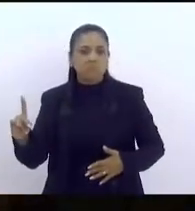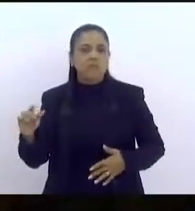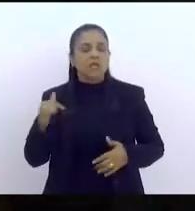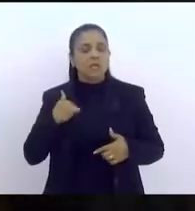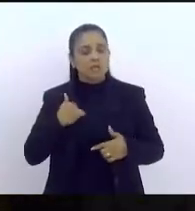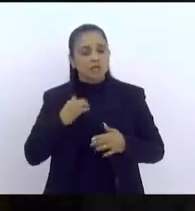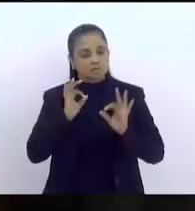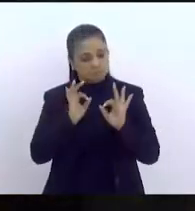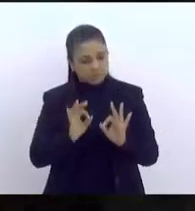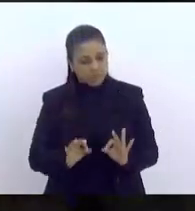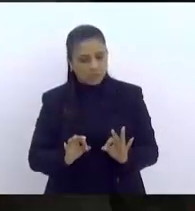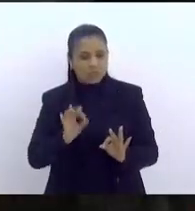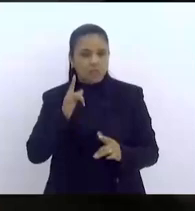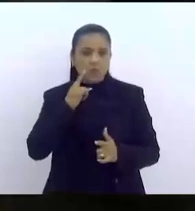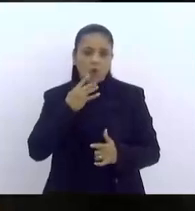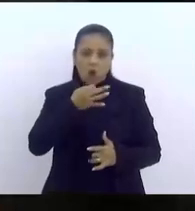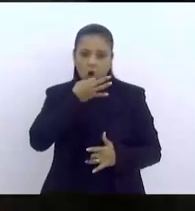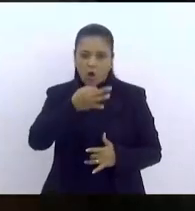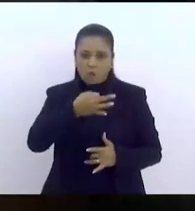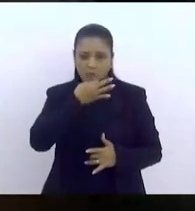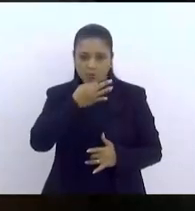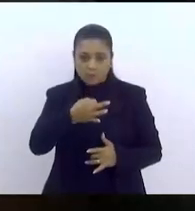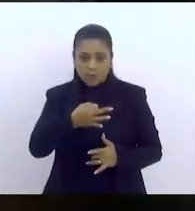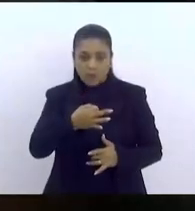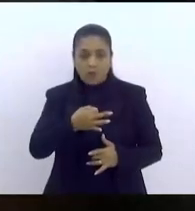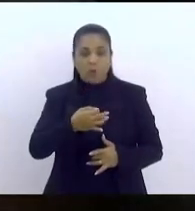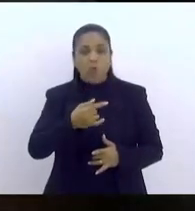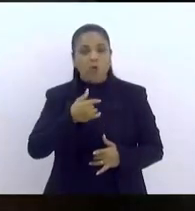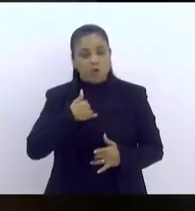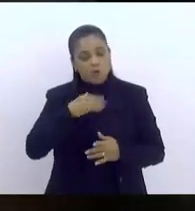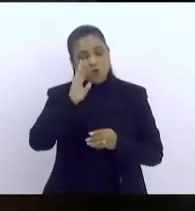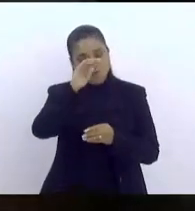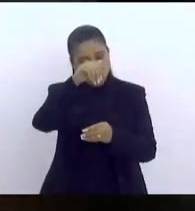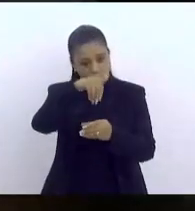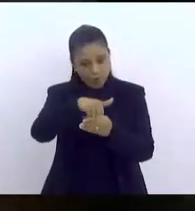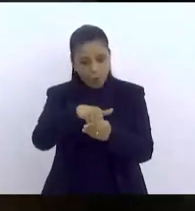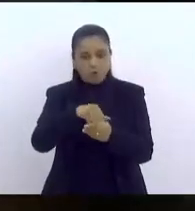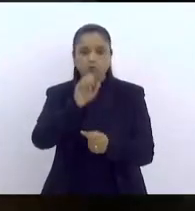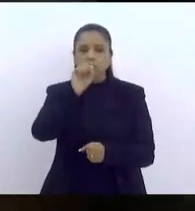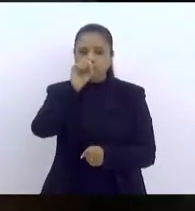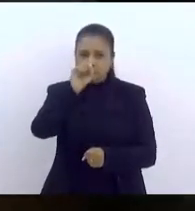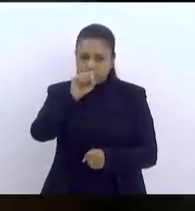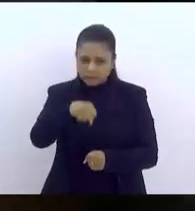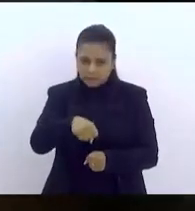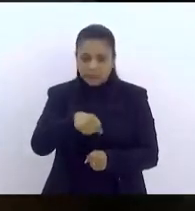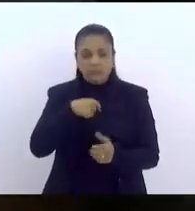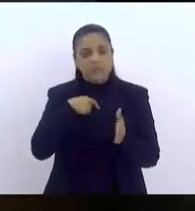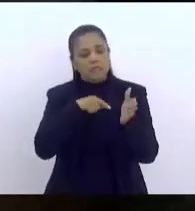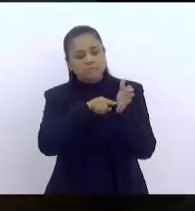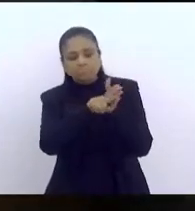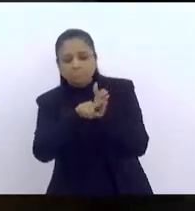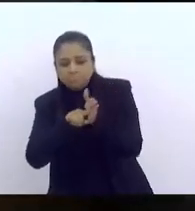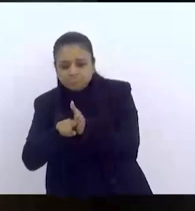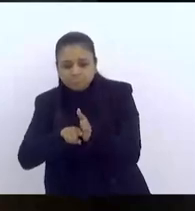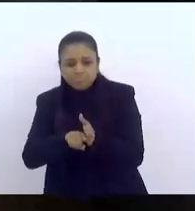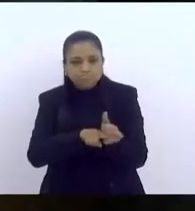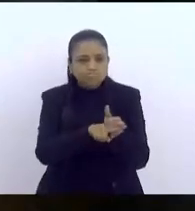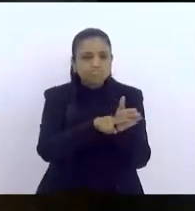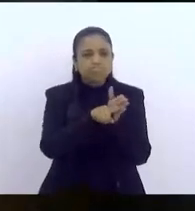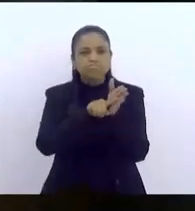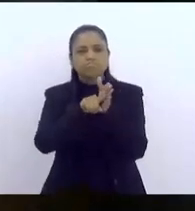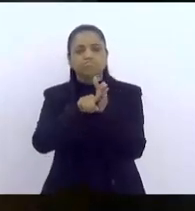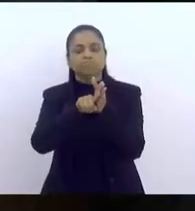certa, nem Maria Santíssima, mas vou dar o meu voto sim, porque nas investigações realizadas e que